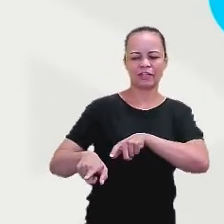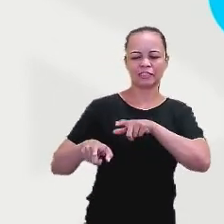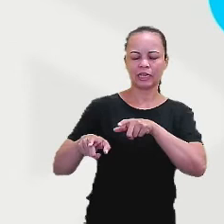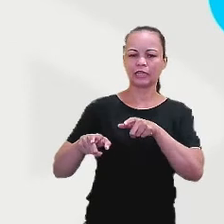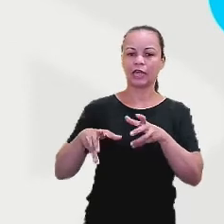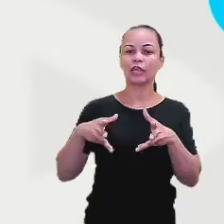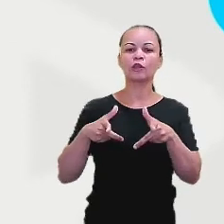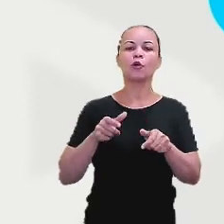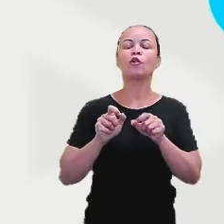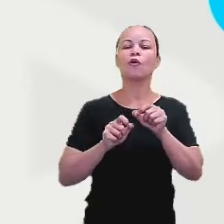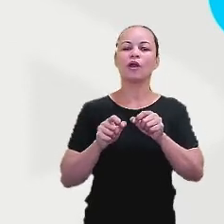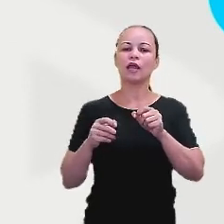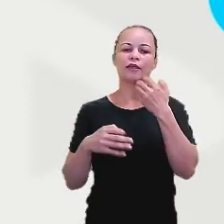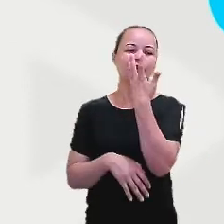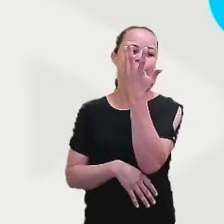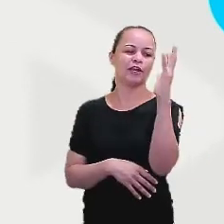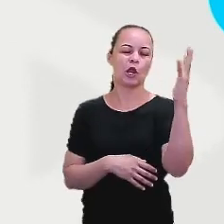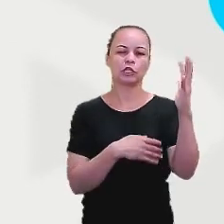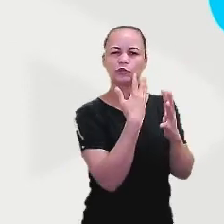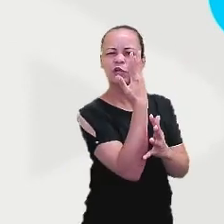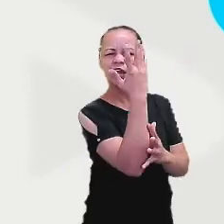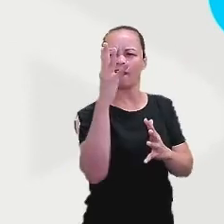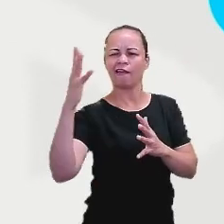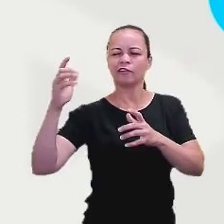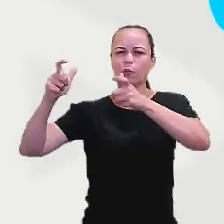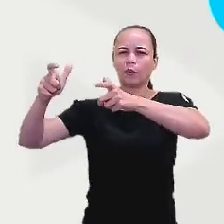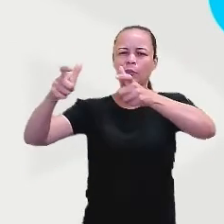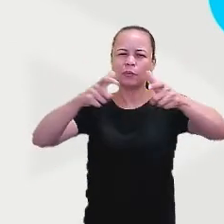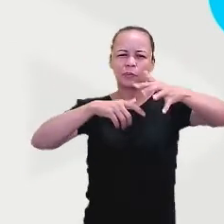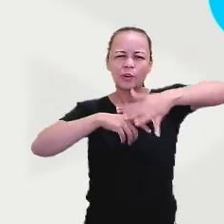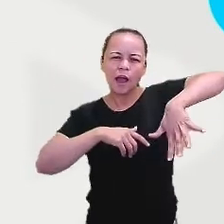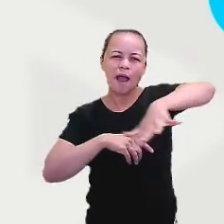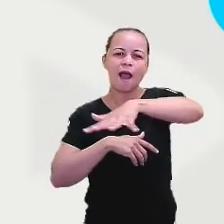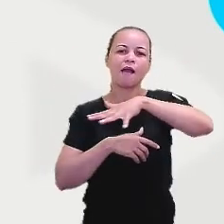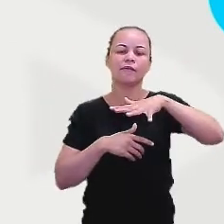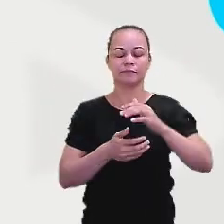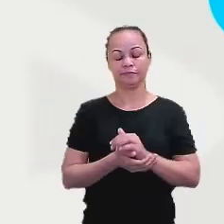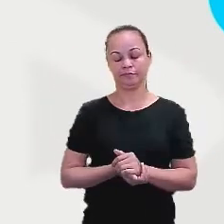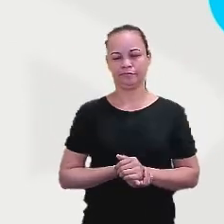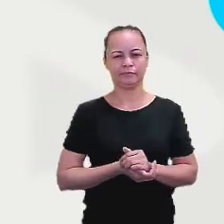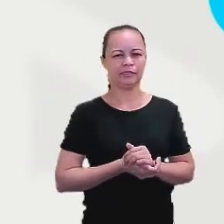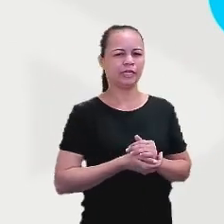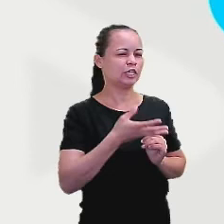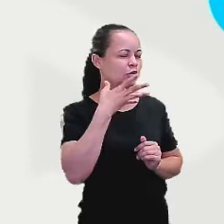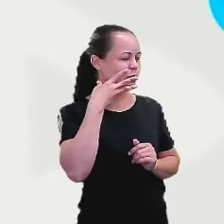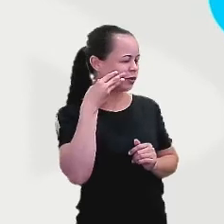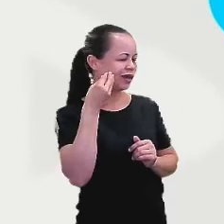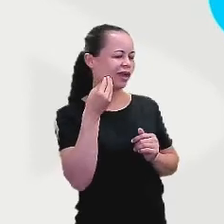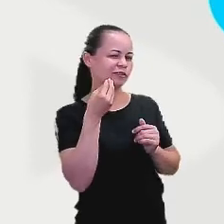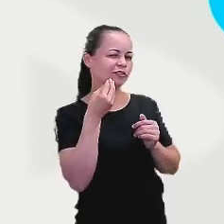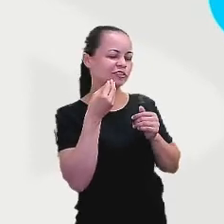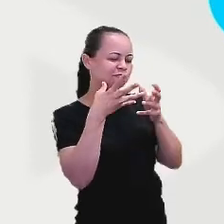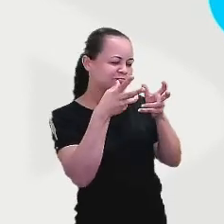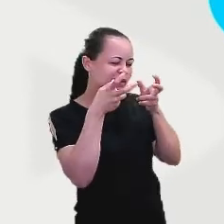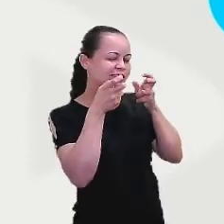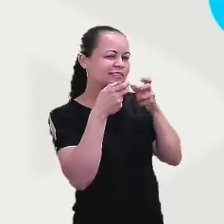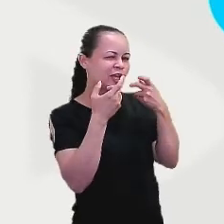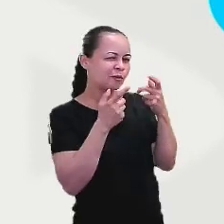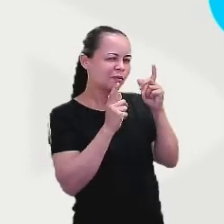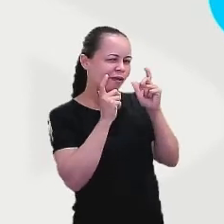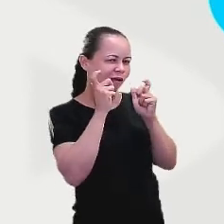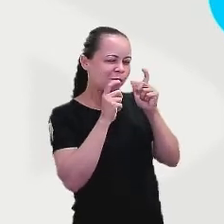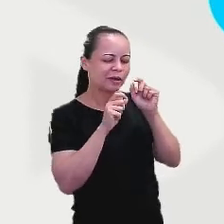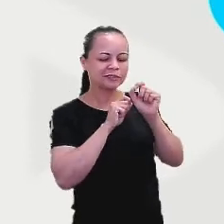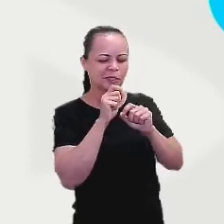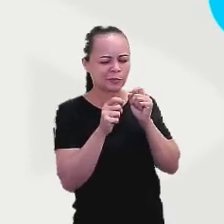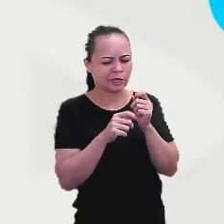natureza. Está em toda parte. E aí, o gato, a gente já percebe pela expressão dele, né, que ele não